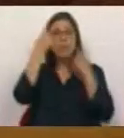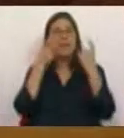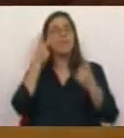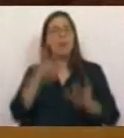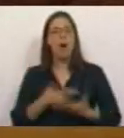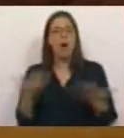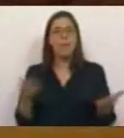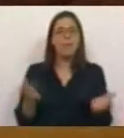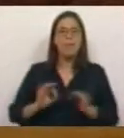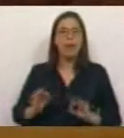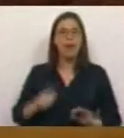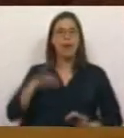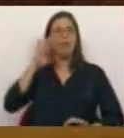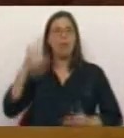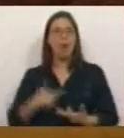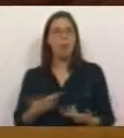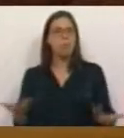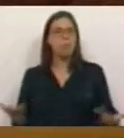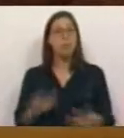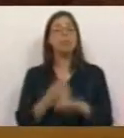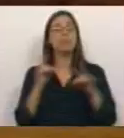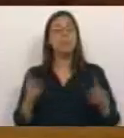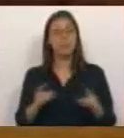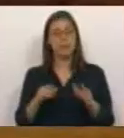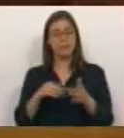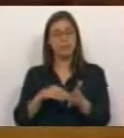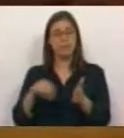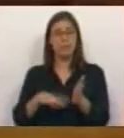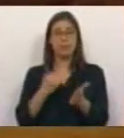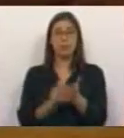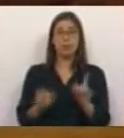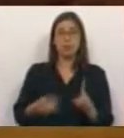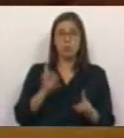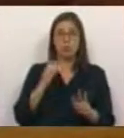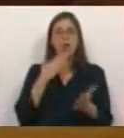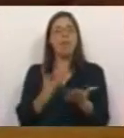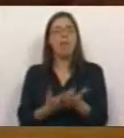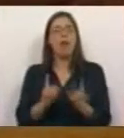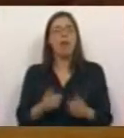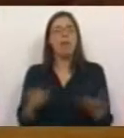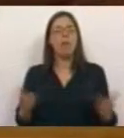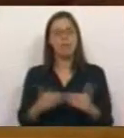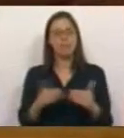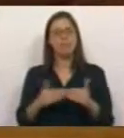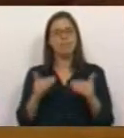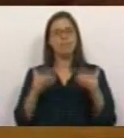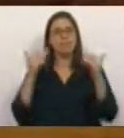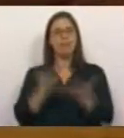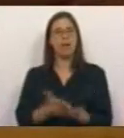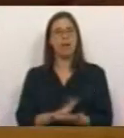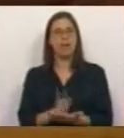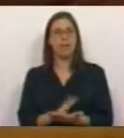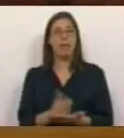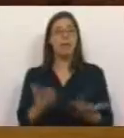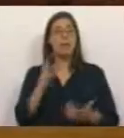vida e de programar o seu futuro, até porque os vínculos não permanentes provocam naturalmente níveis mais altos de